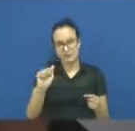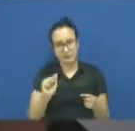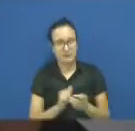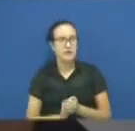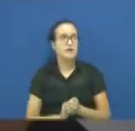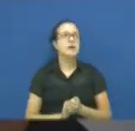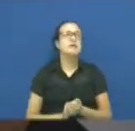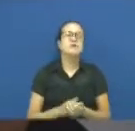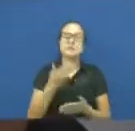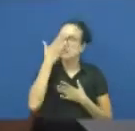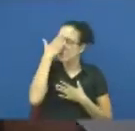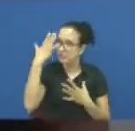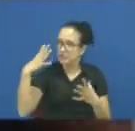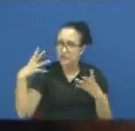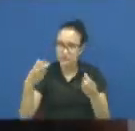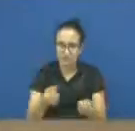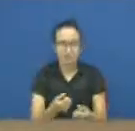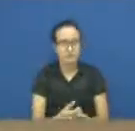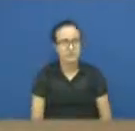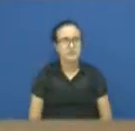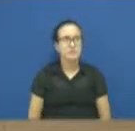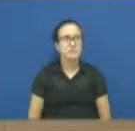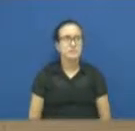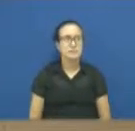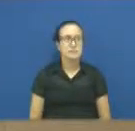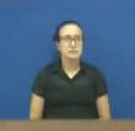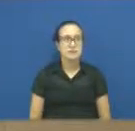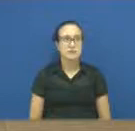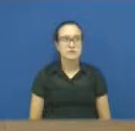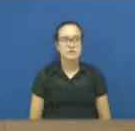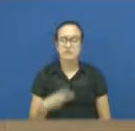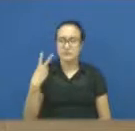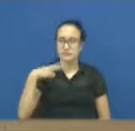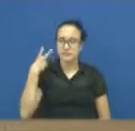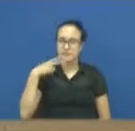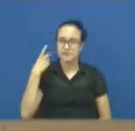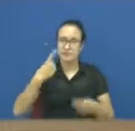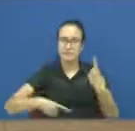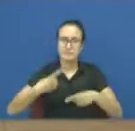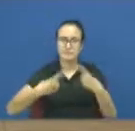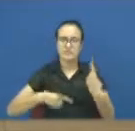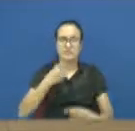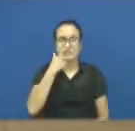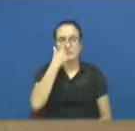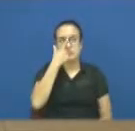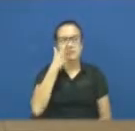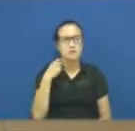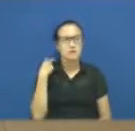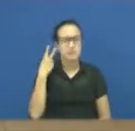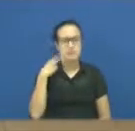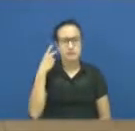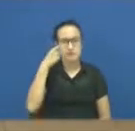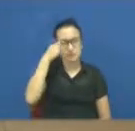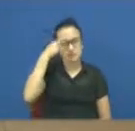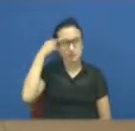Muito obrigada a todos. Mais algum vereador deseja discutir? Com a palavra o vereador Júlio.